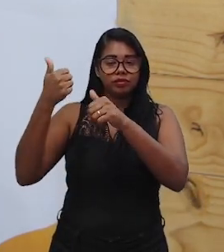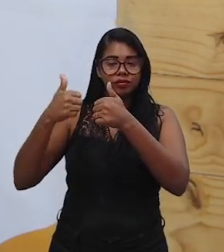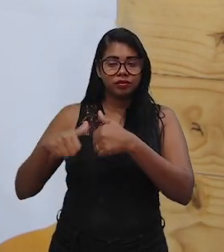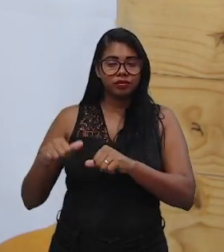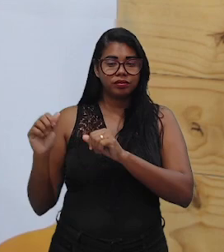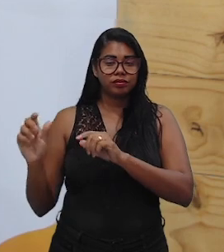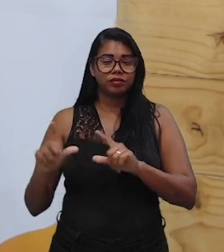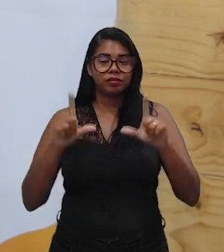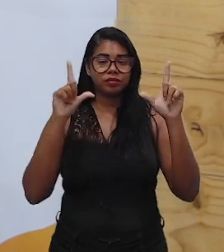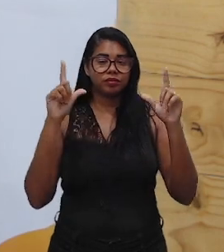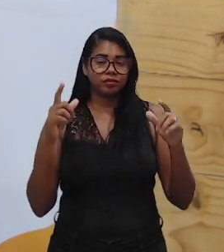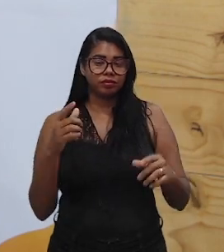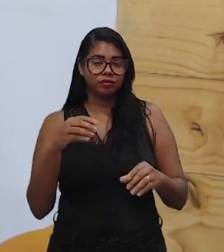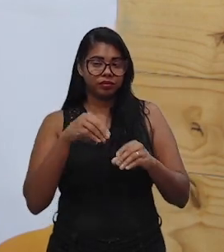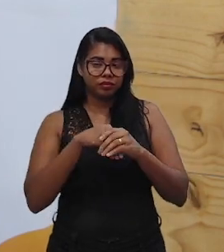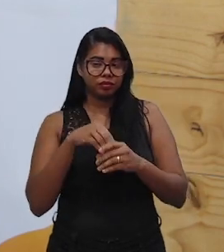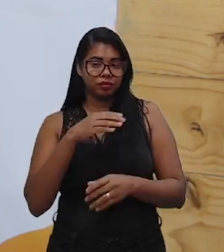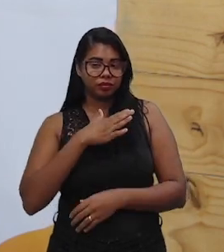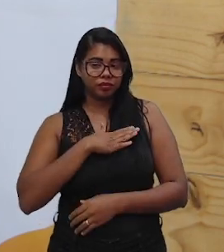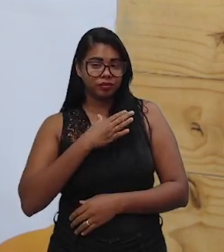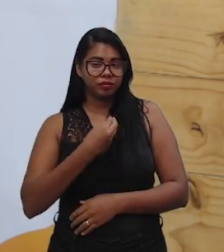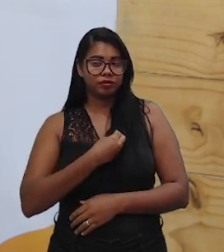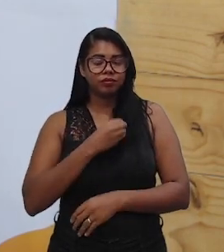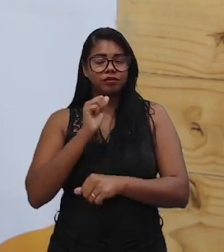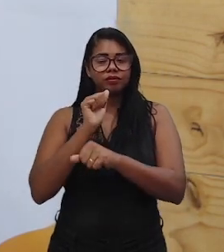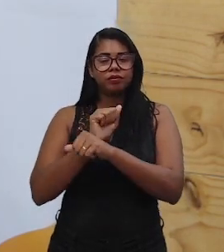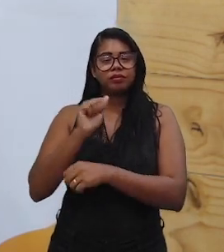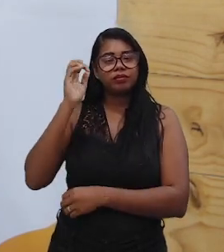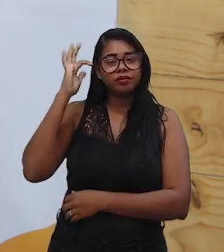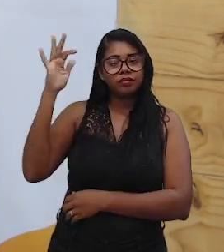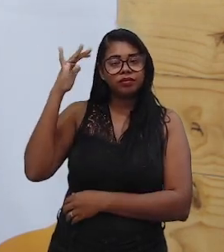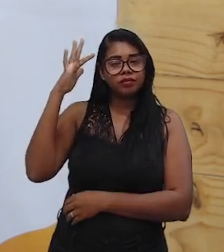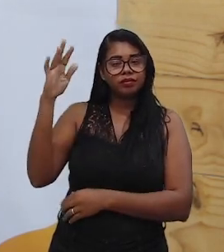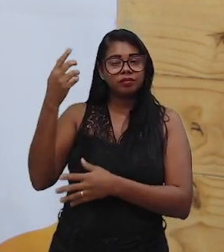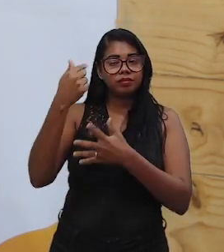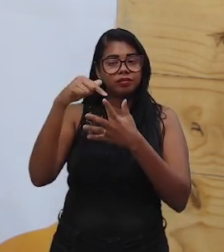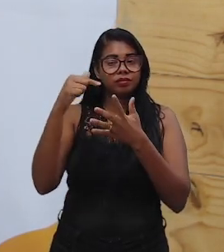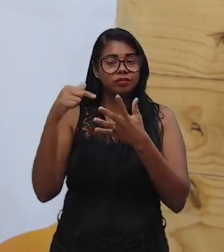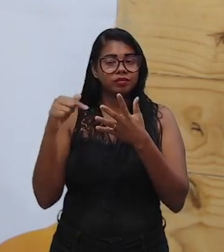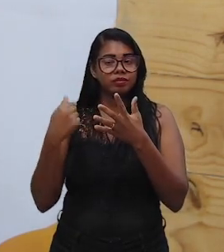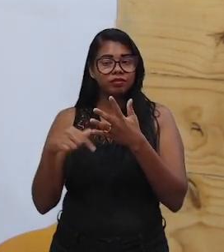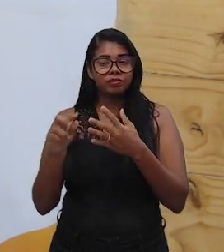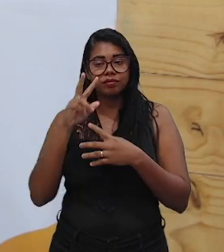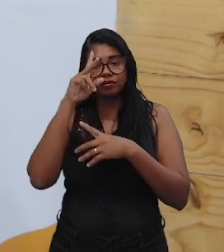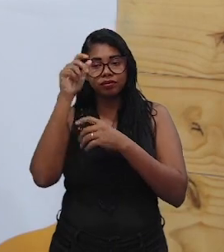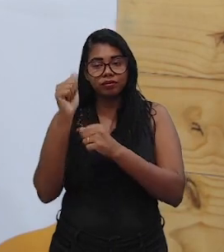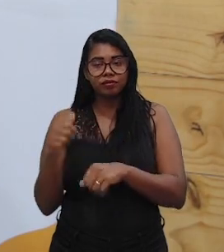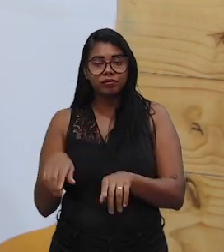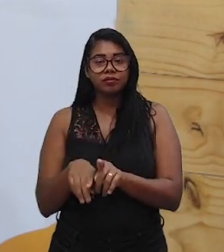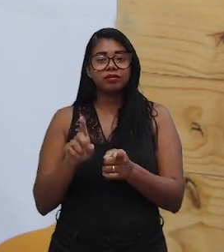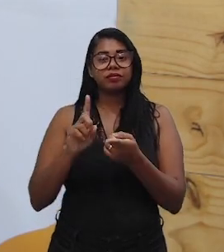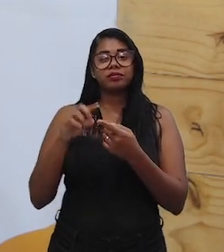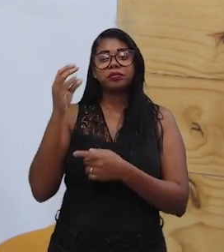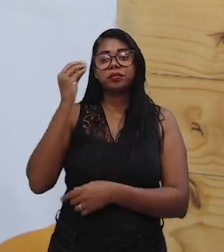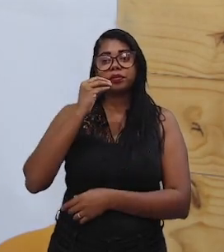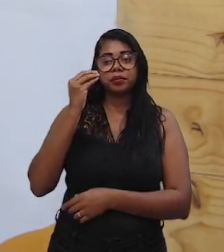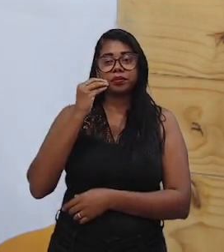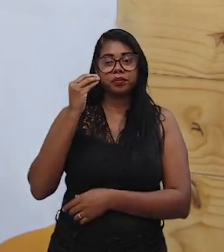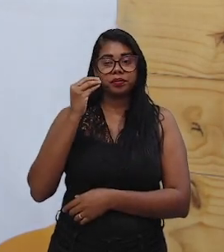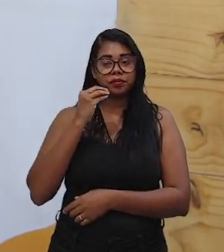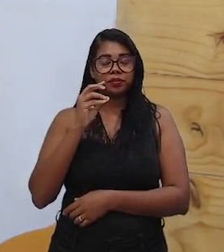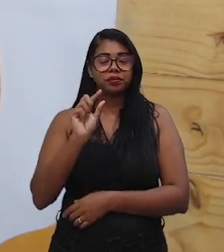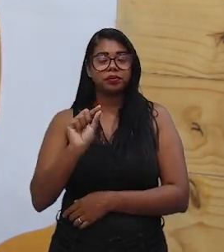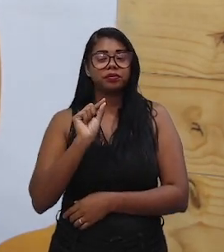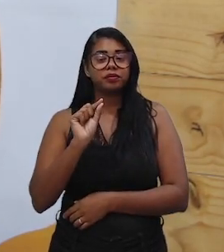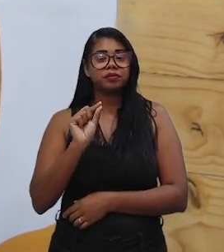na nossa vida? Você já parou para pensar quais são os seus pontos fortes, quais são os seus pontos fracos? O que